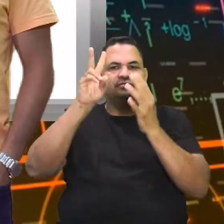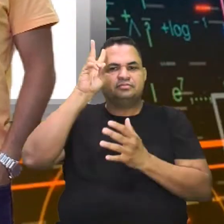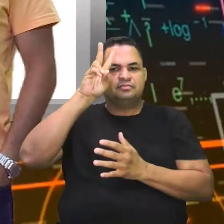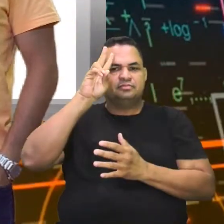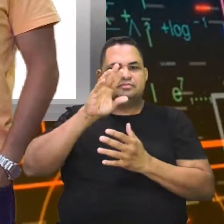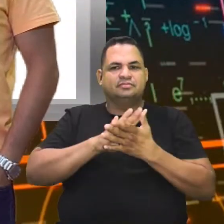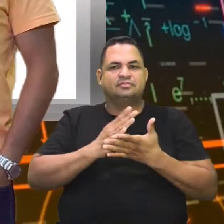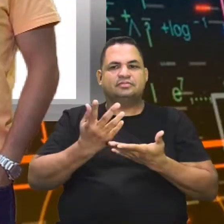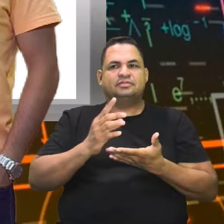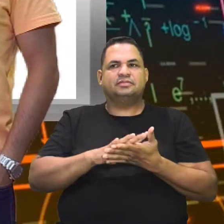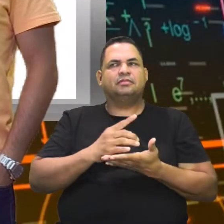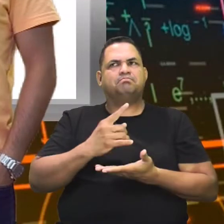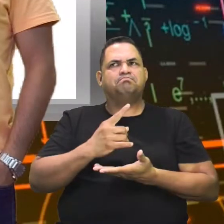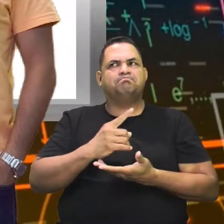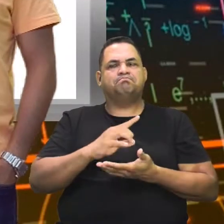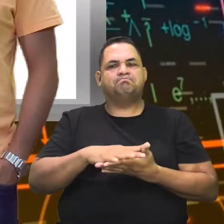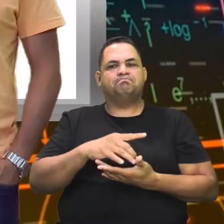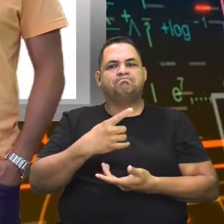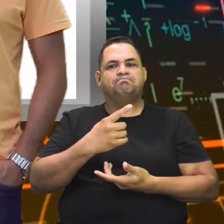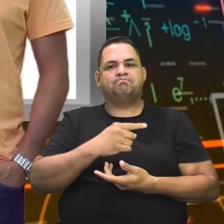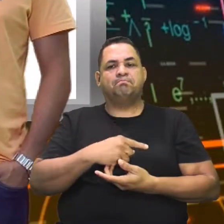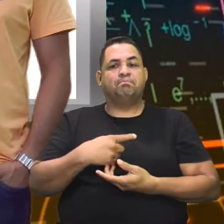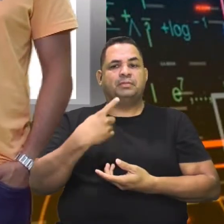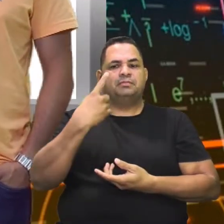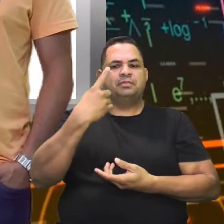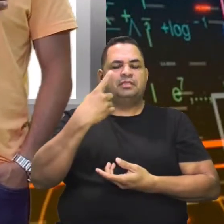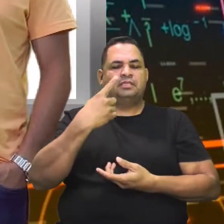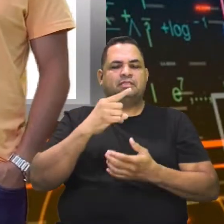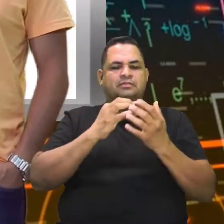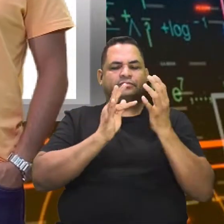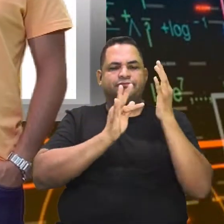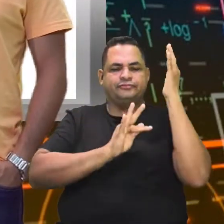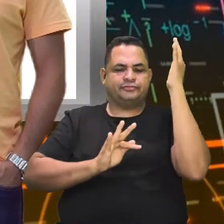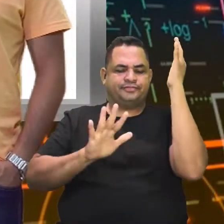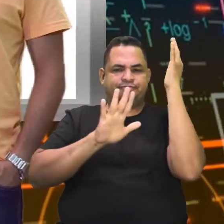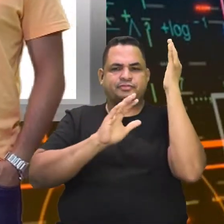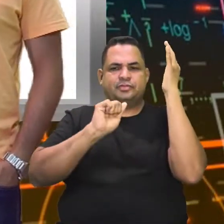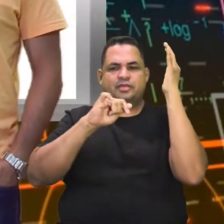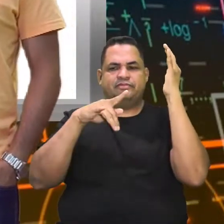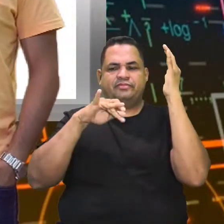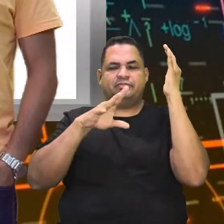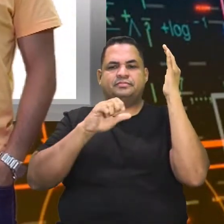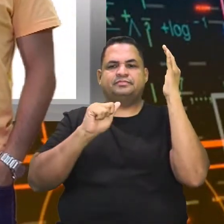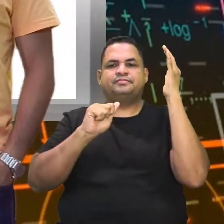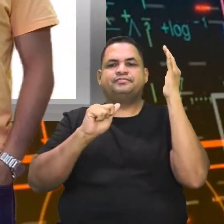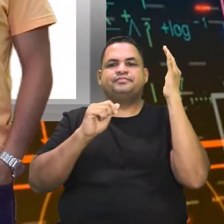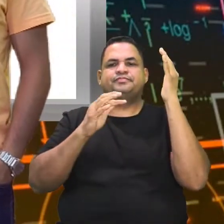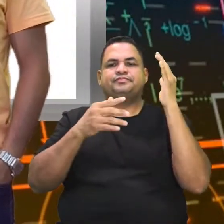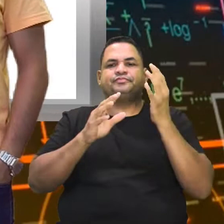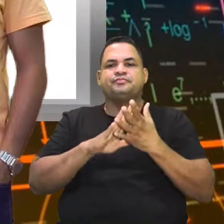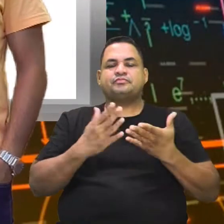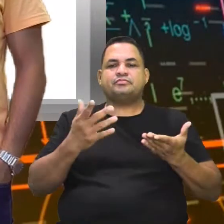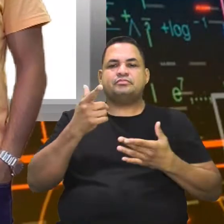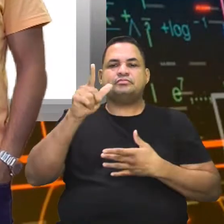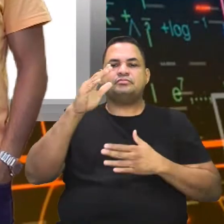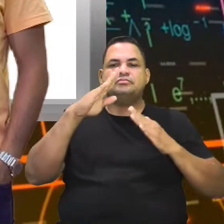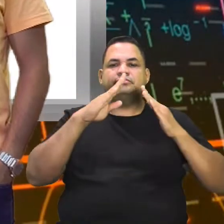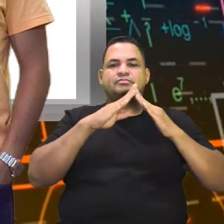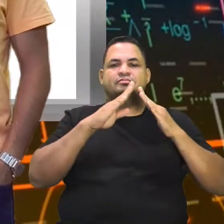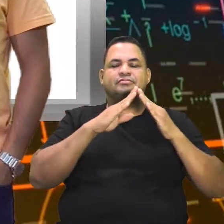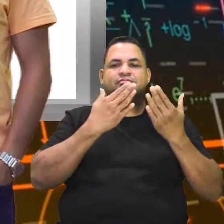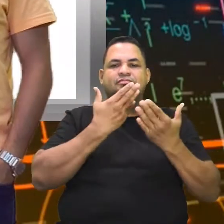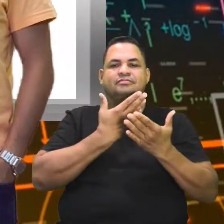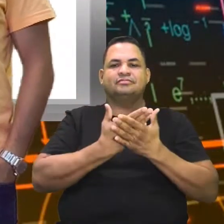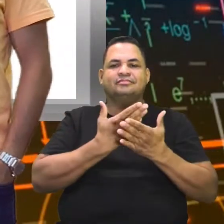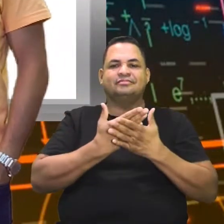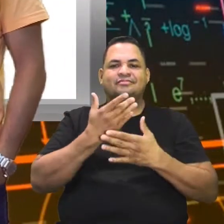da função do primeiro grau, que também é chamada de função afim. Beleza. Né? E outras? Vai lá, não, outra escola agora. A